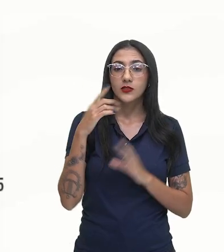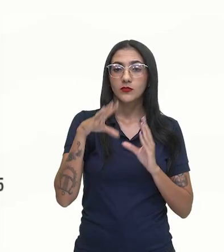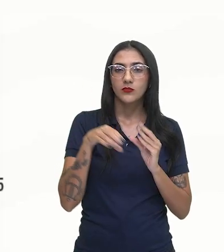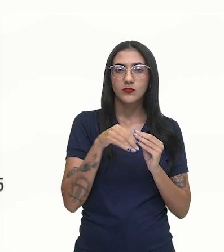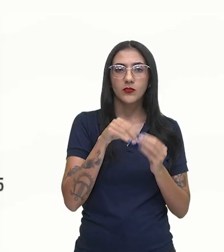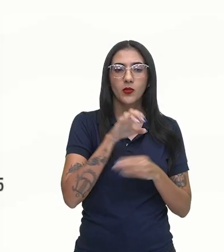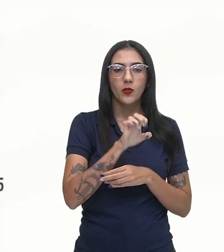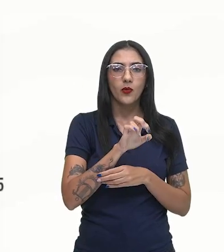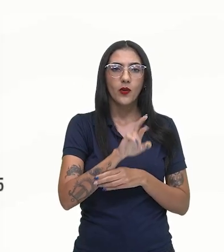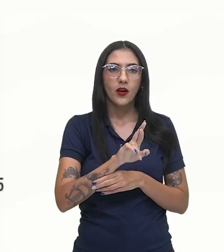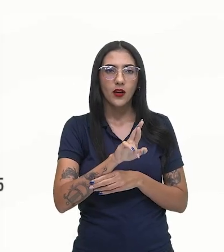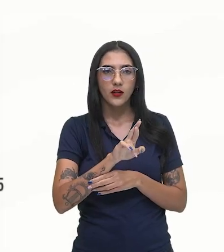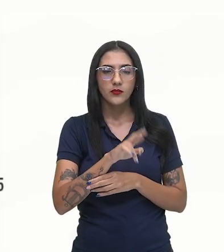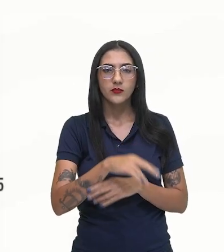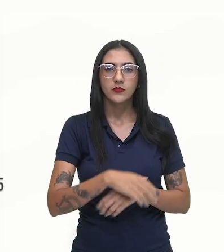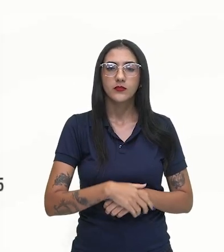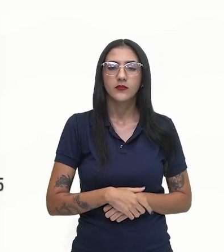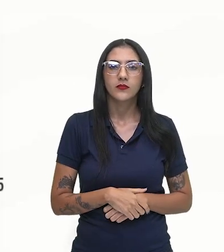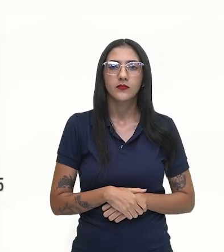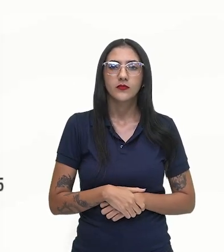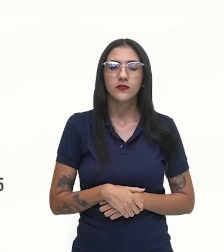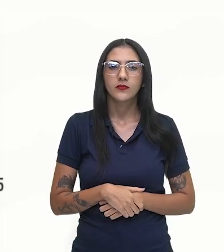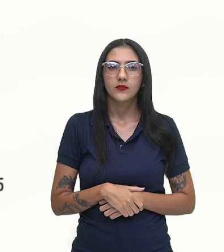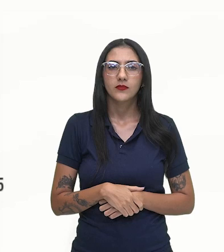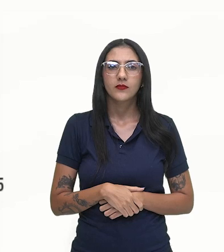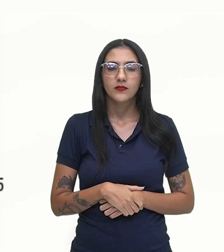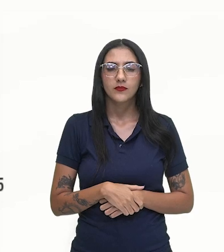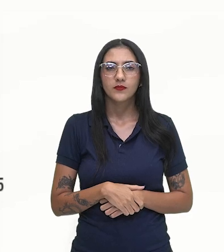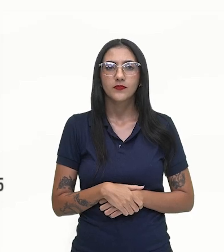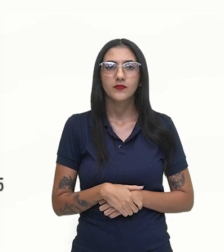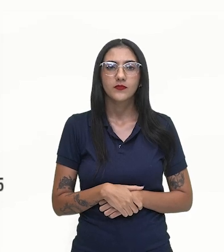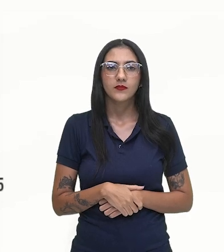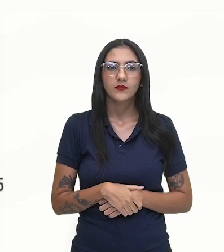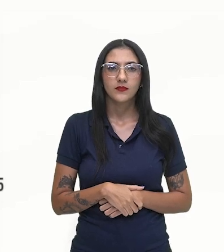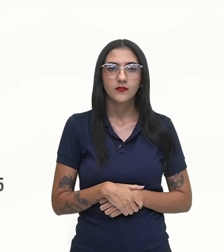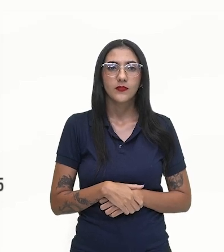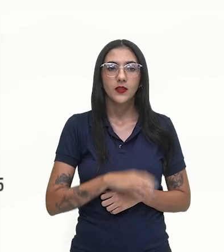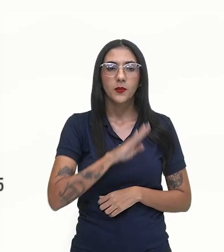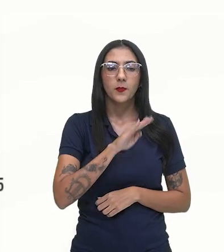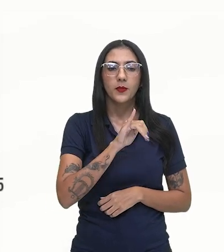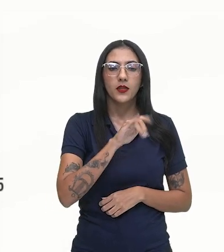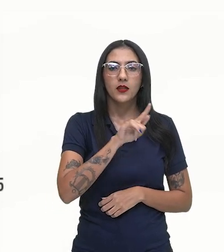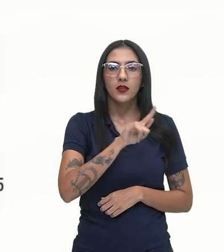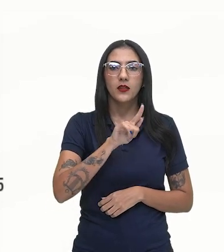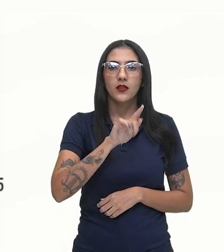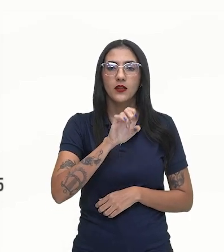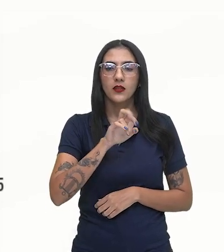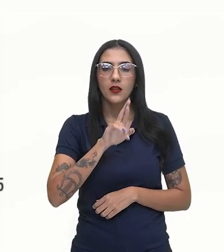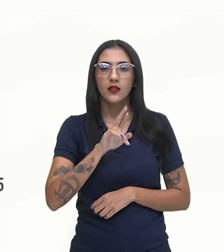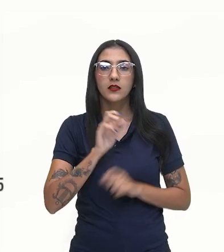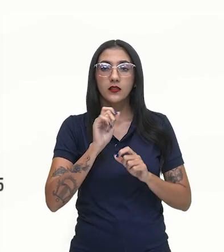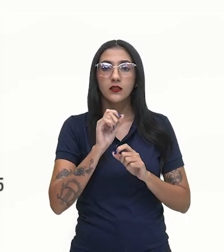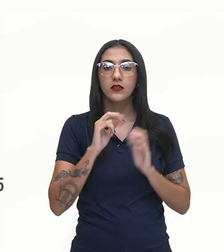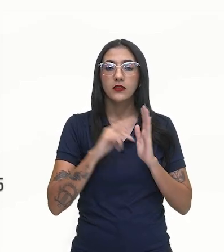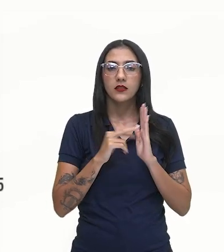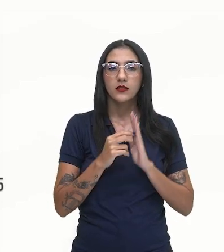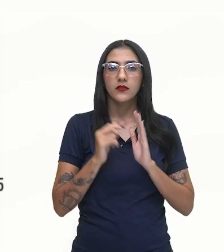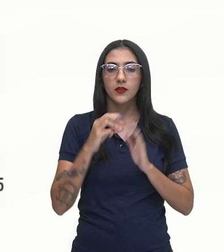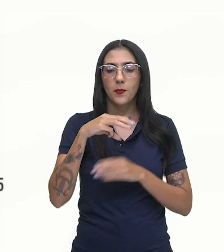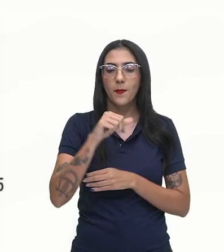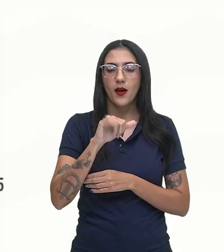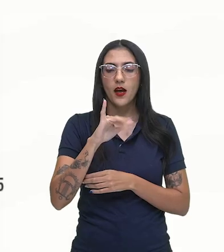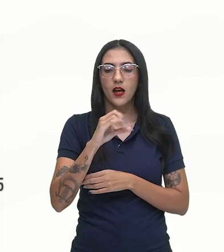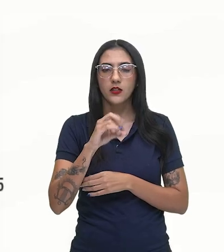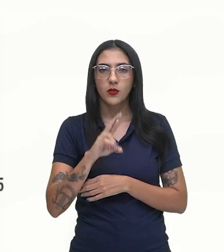poder colocar o ER. Assim fica bigger. E bigger é o quê? Maior.